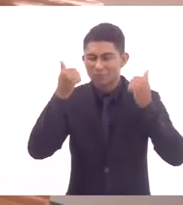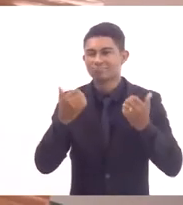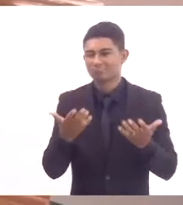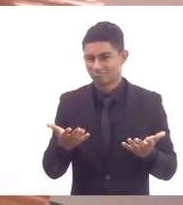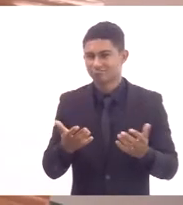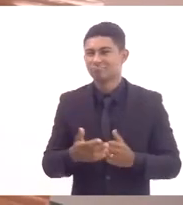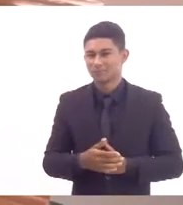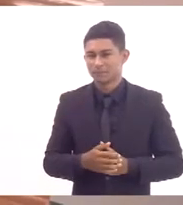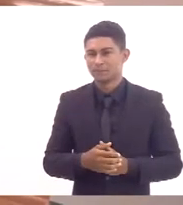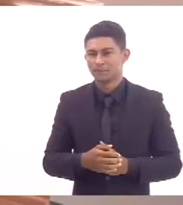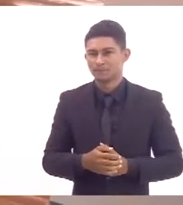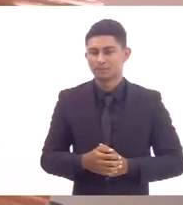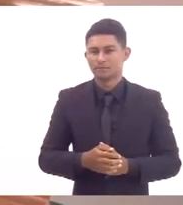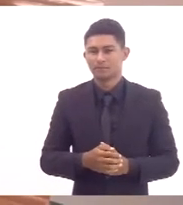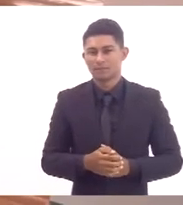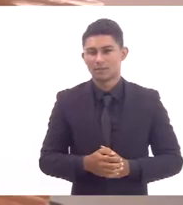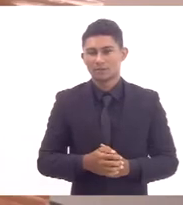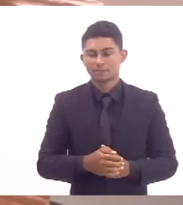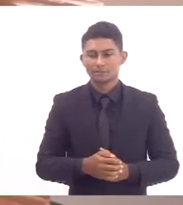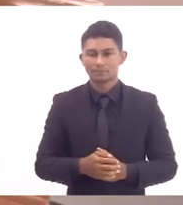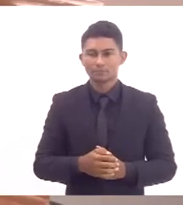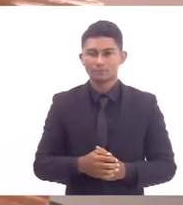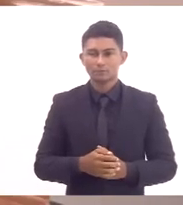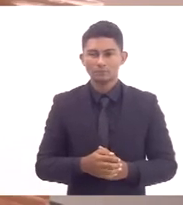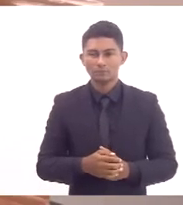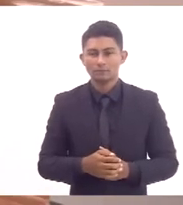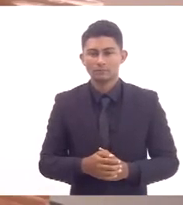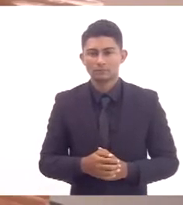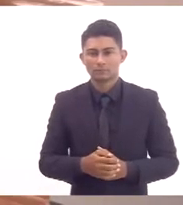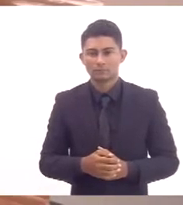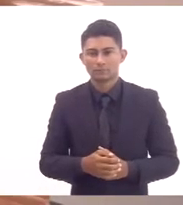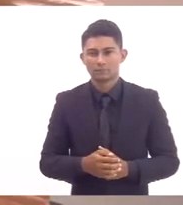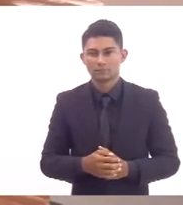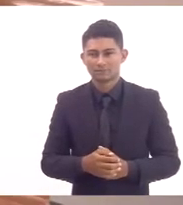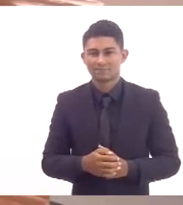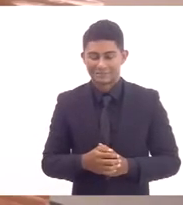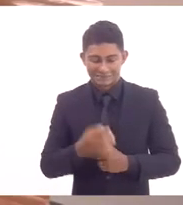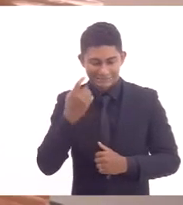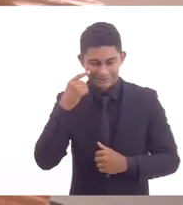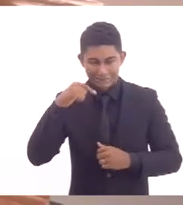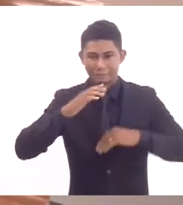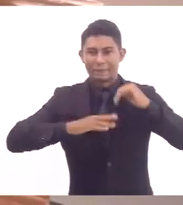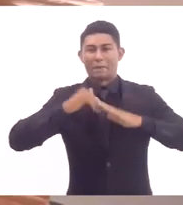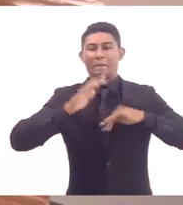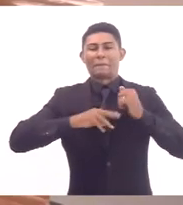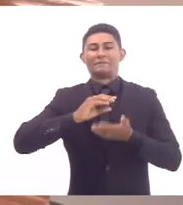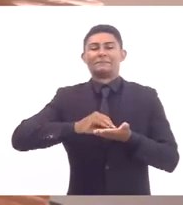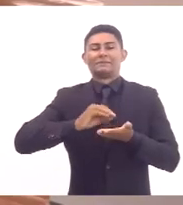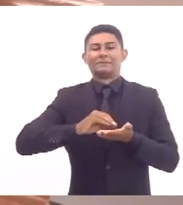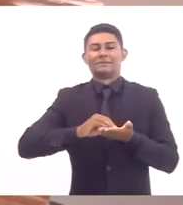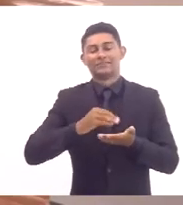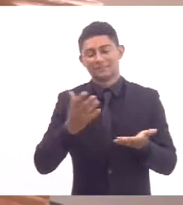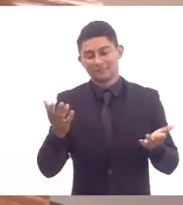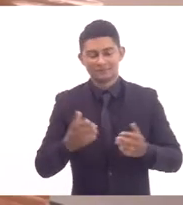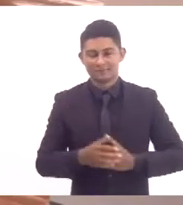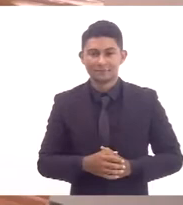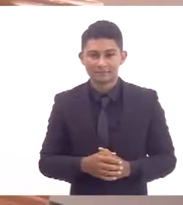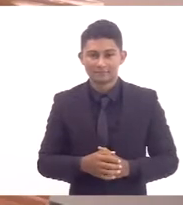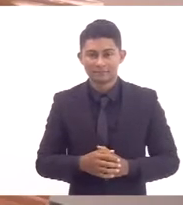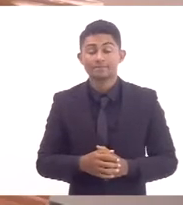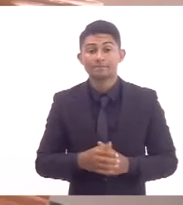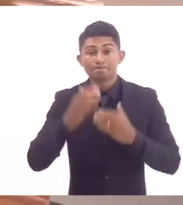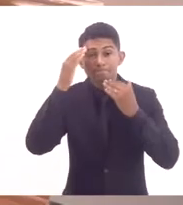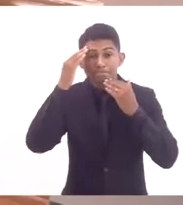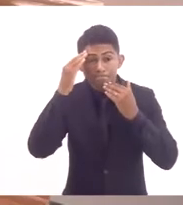encostando aqui que é como se ouve melhor mas falta de habilidade dá nada com isso é